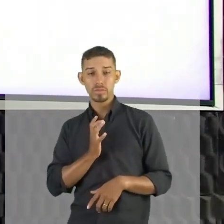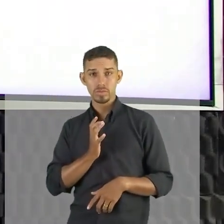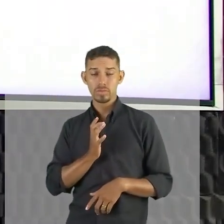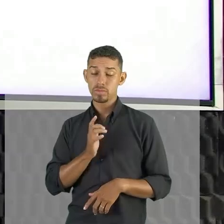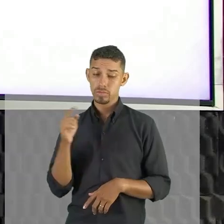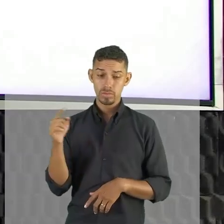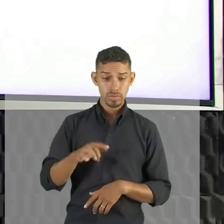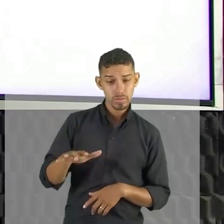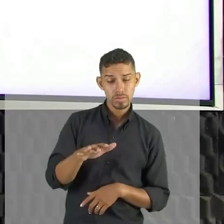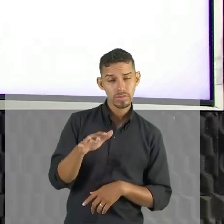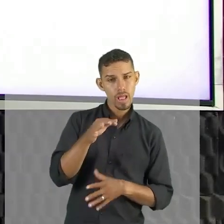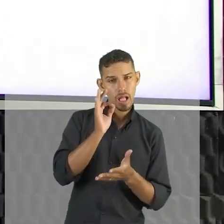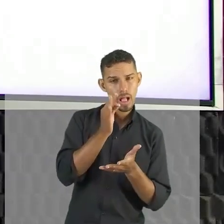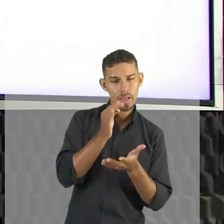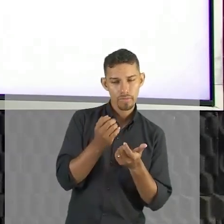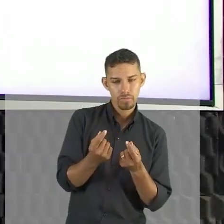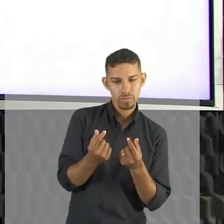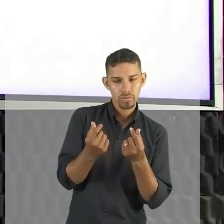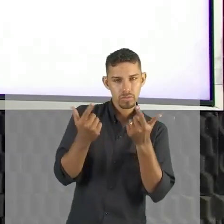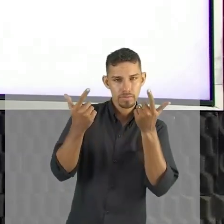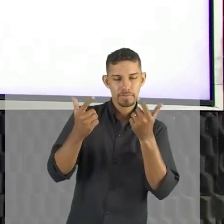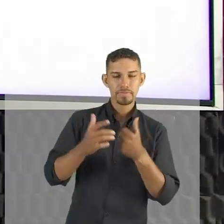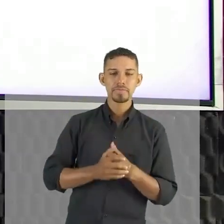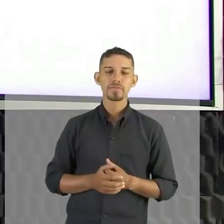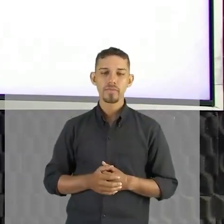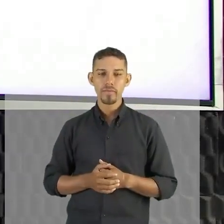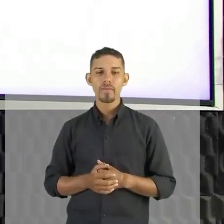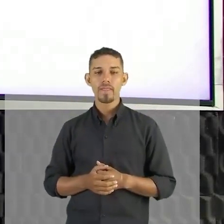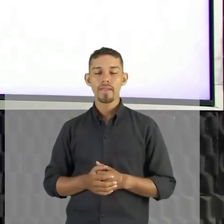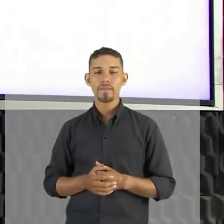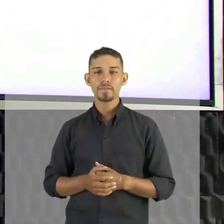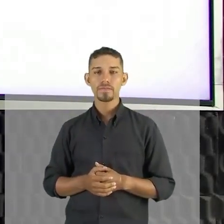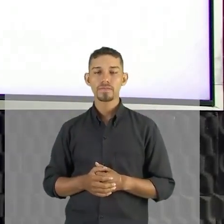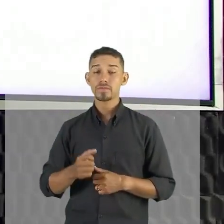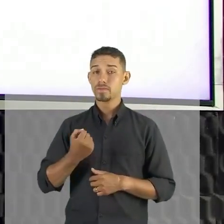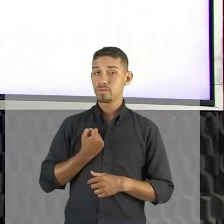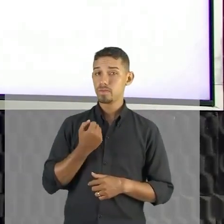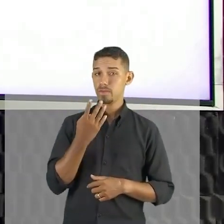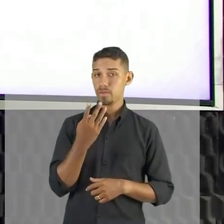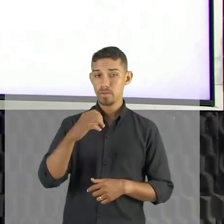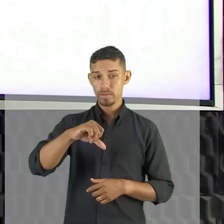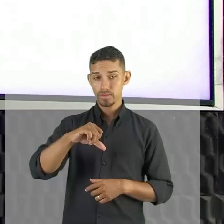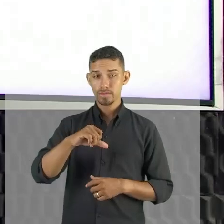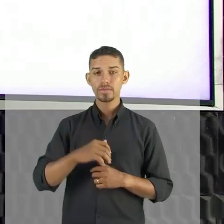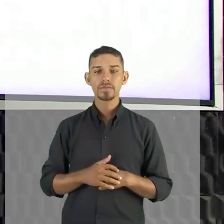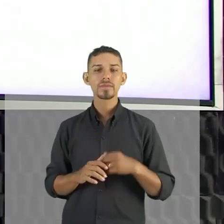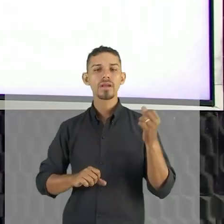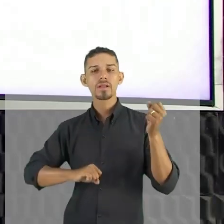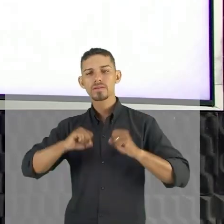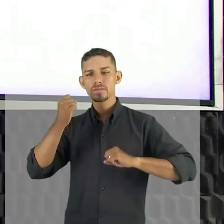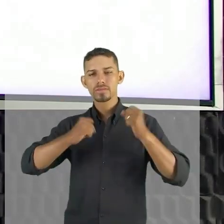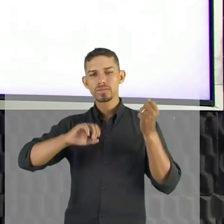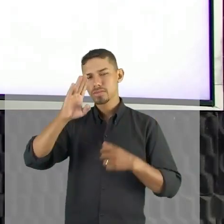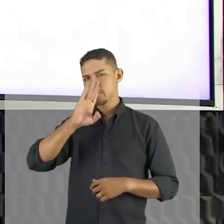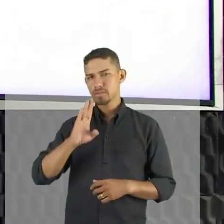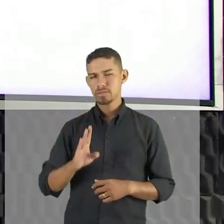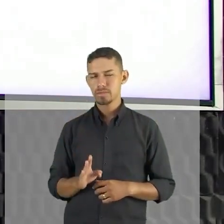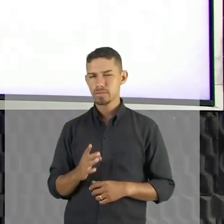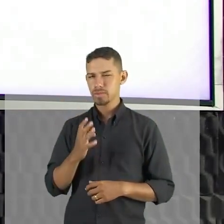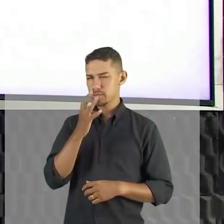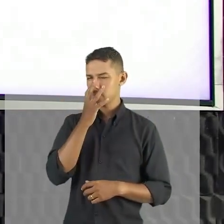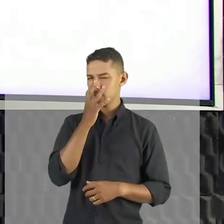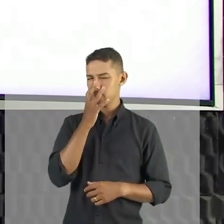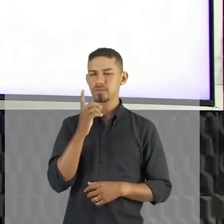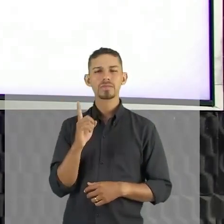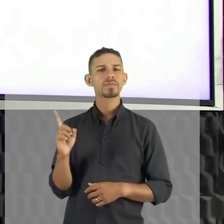que vai trazer, claro, muitos dividendos para eles. Vamos para a próxima, a industrialização brasileira. Observe que uma